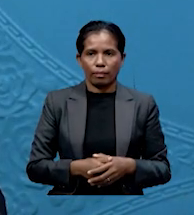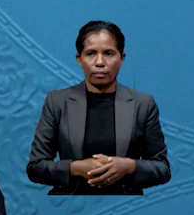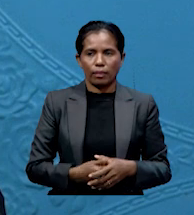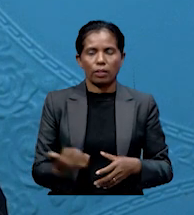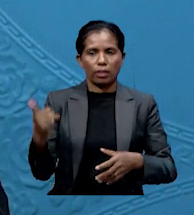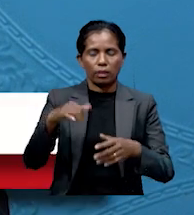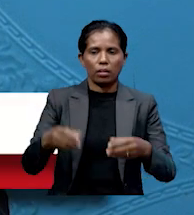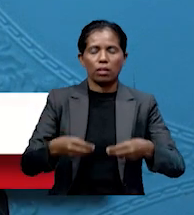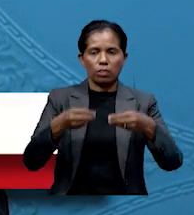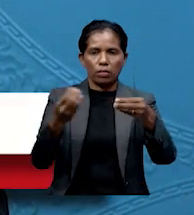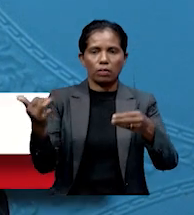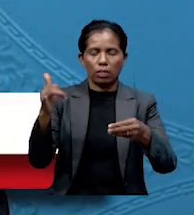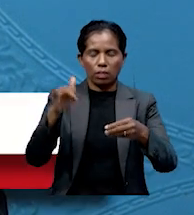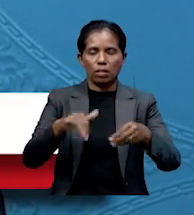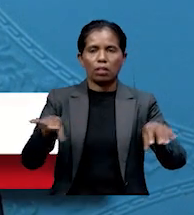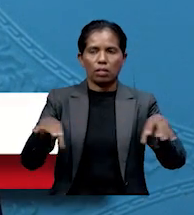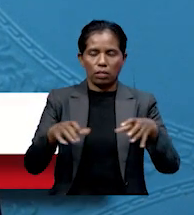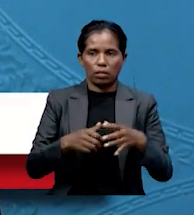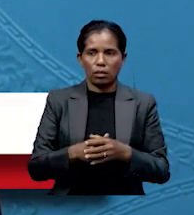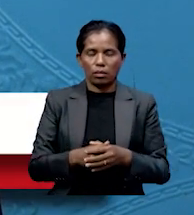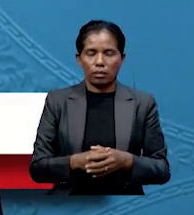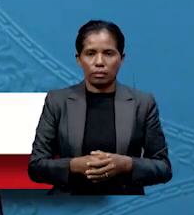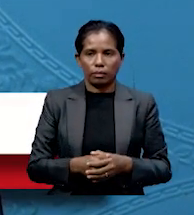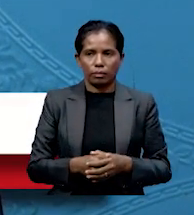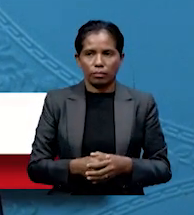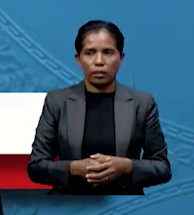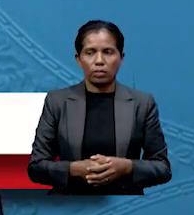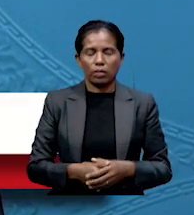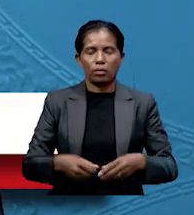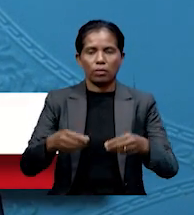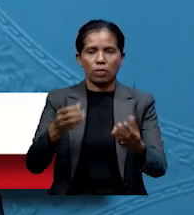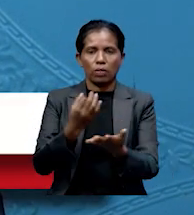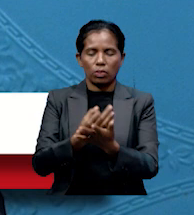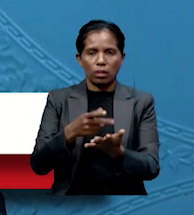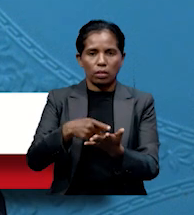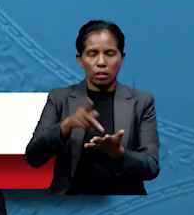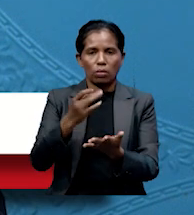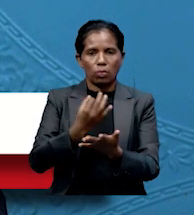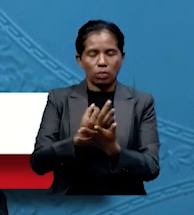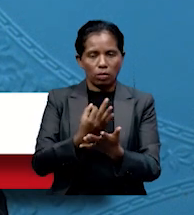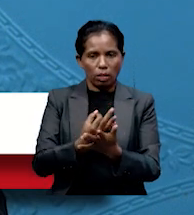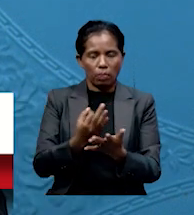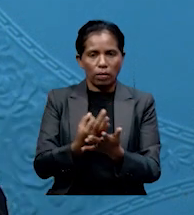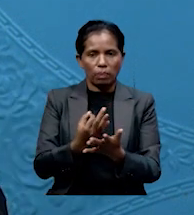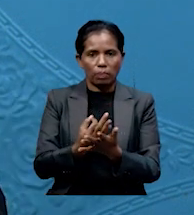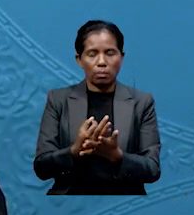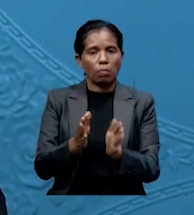Cira nia regalias Cira nebe bot de pebes, mas depois